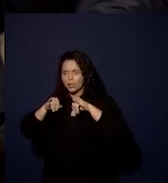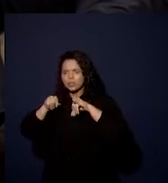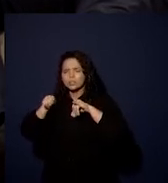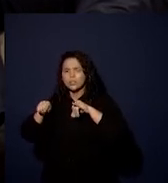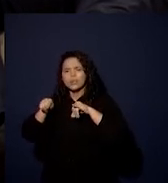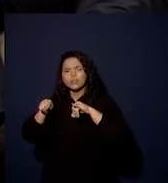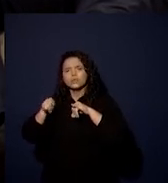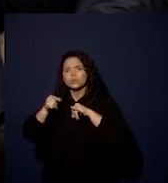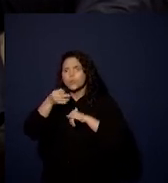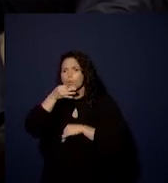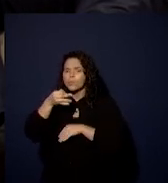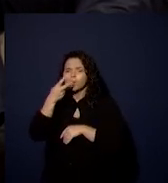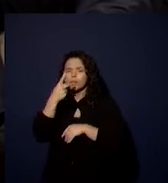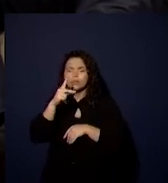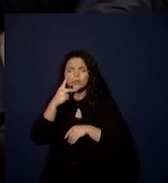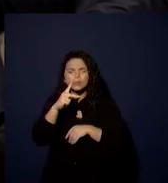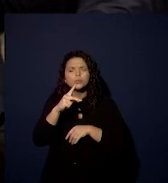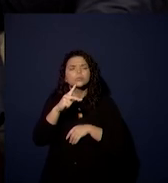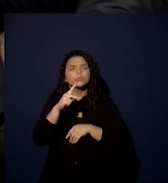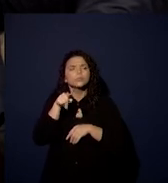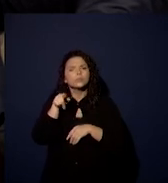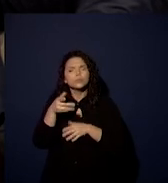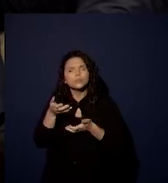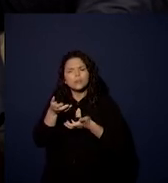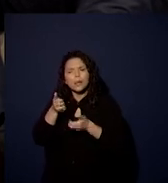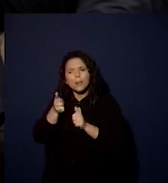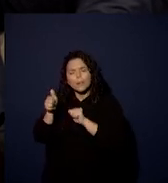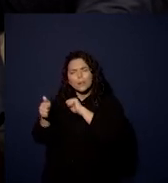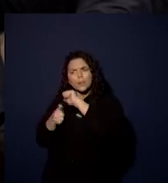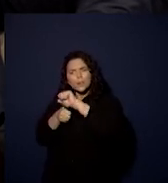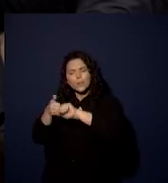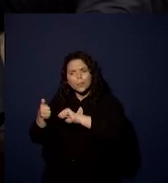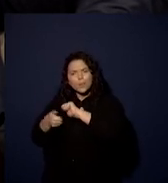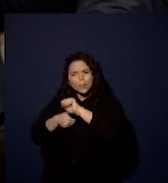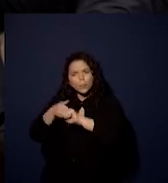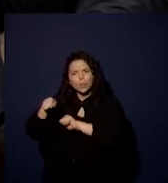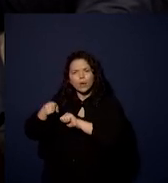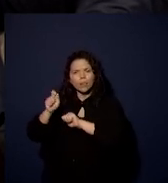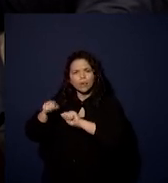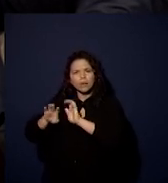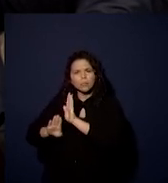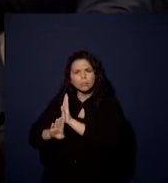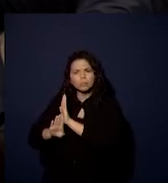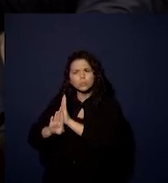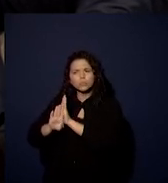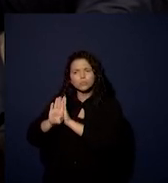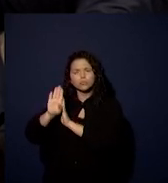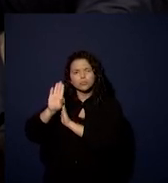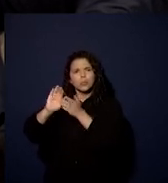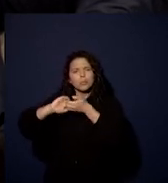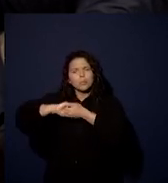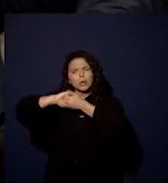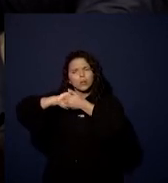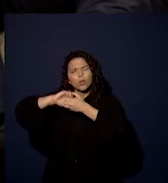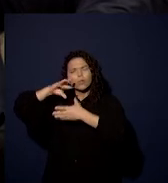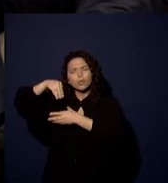na sua opinião qual será a implicação digamos a abertura crescente do Mercado Livre